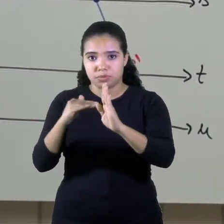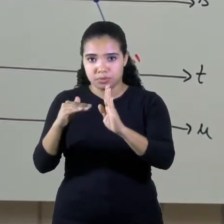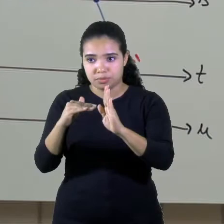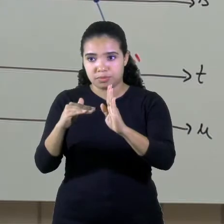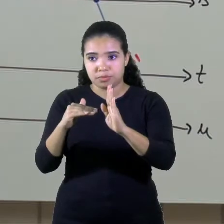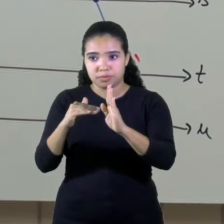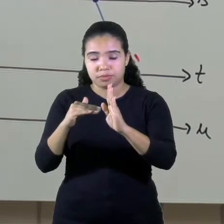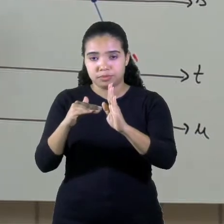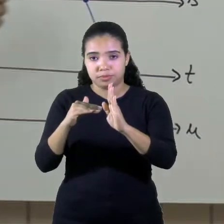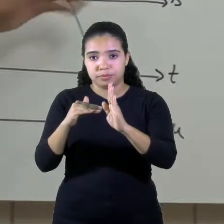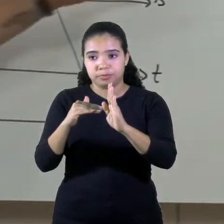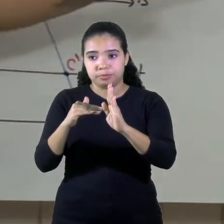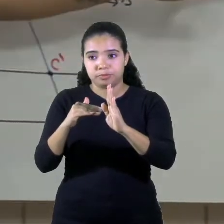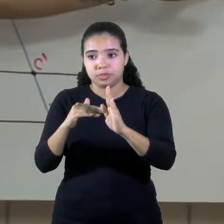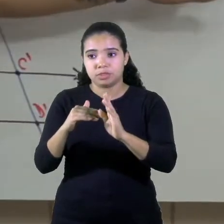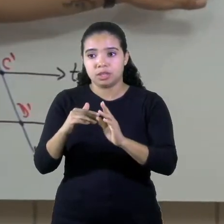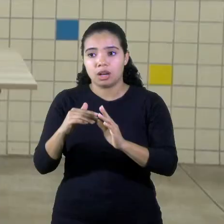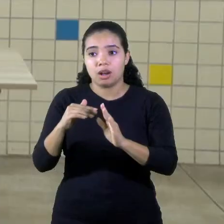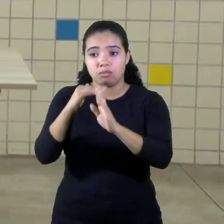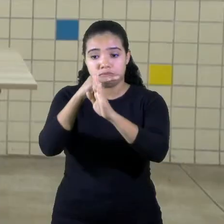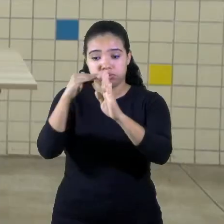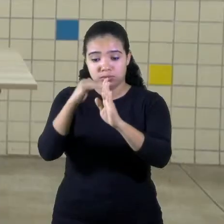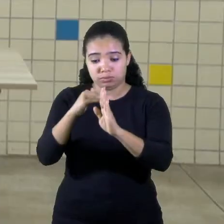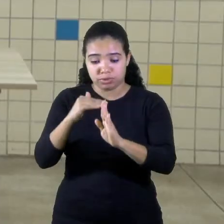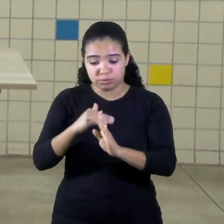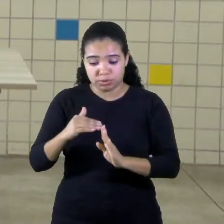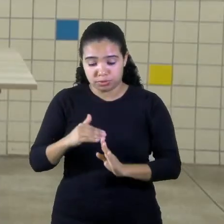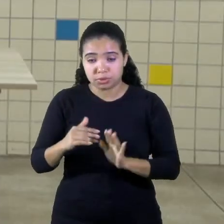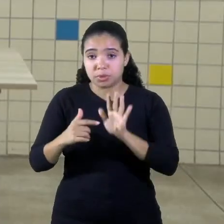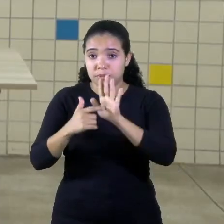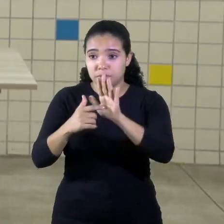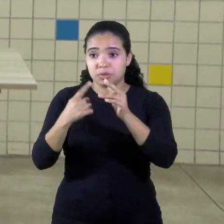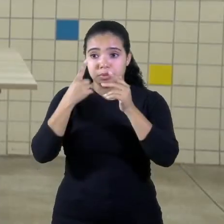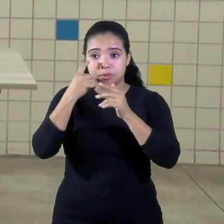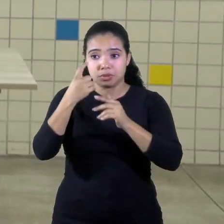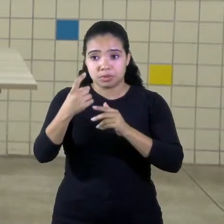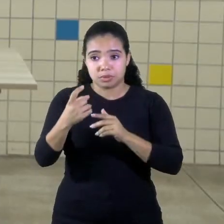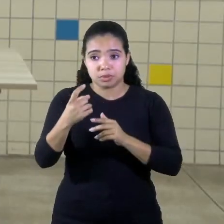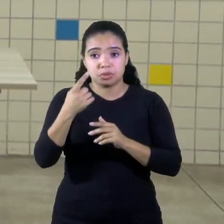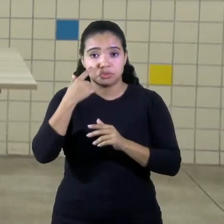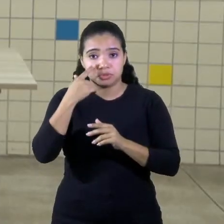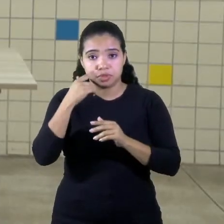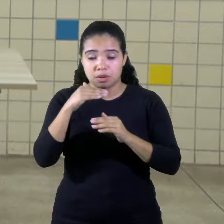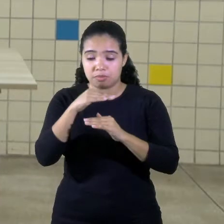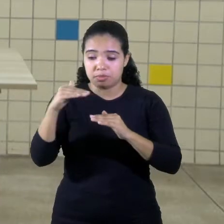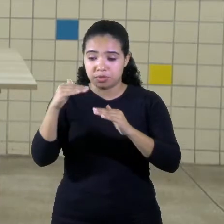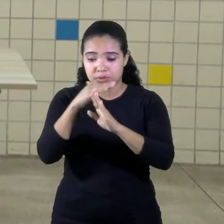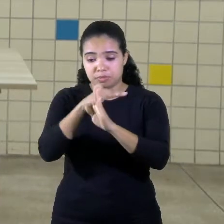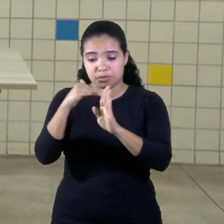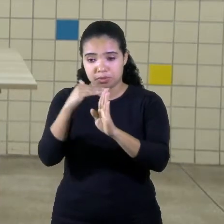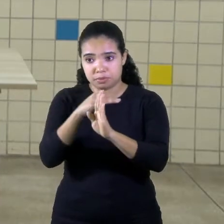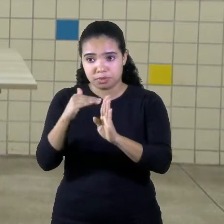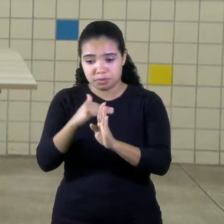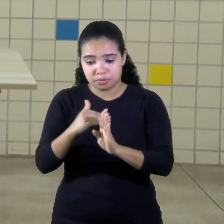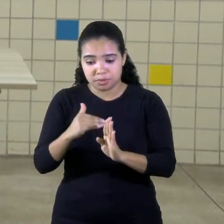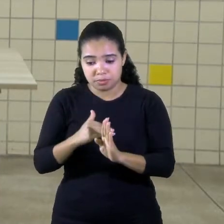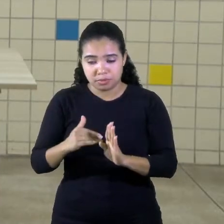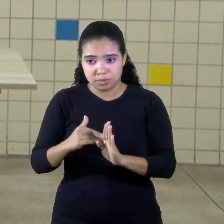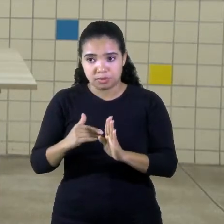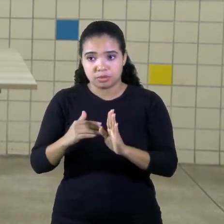retas paralelas, elas me trazem algumas coisas interessantes, cortadas por transversais, óbvio, né? Elas me trazem alguns